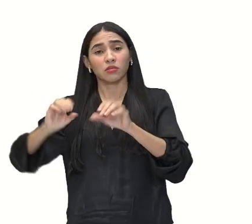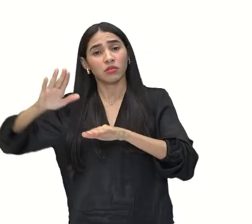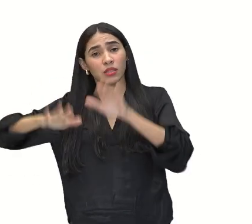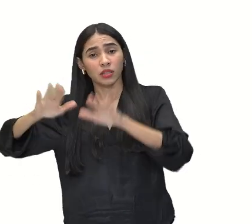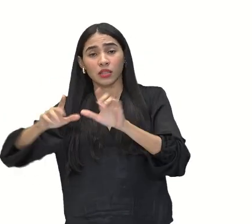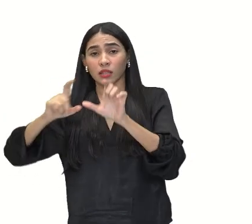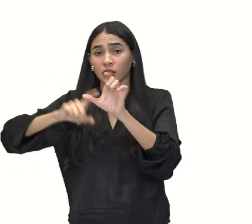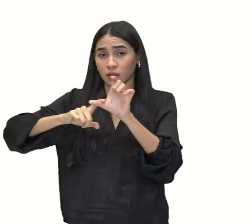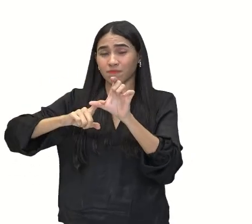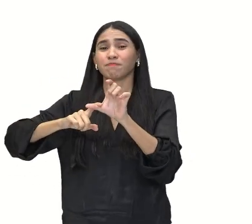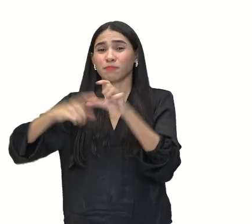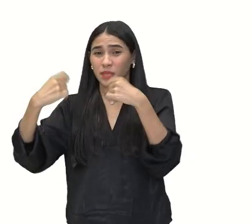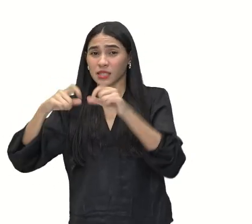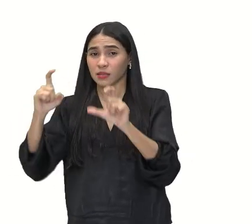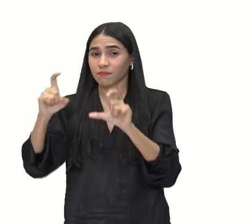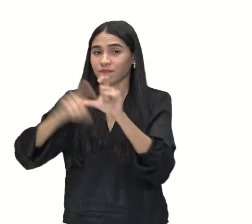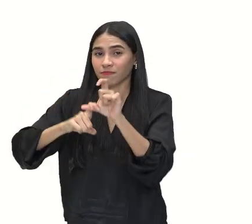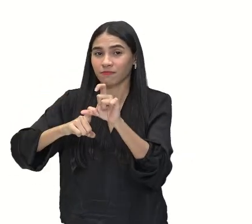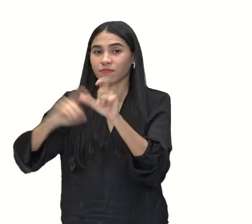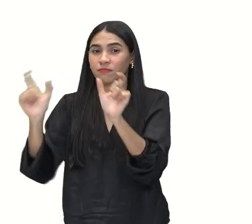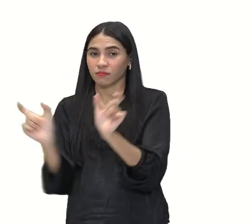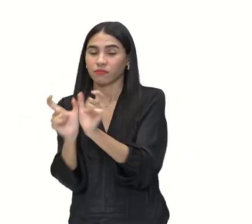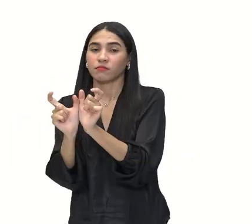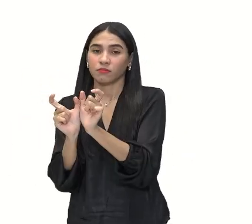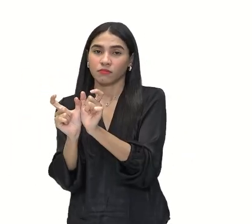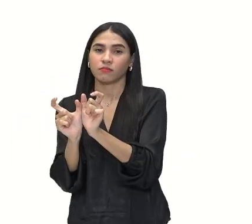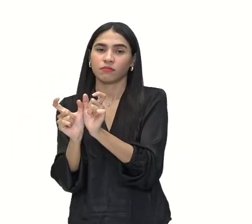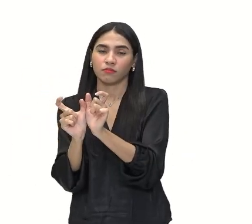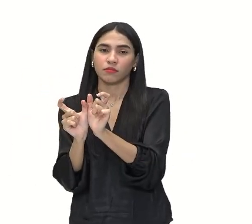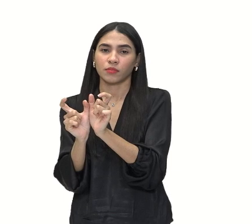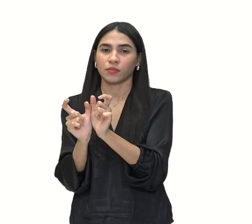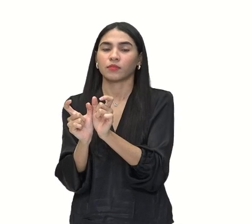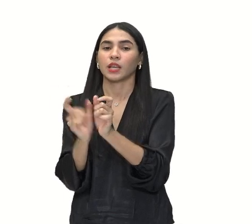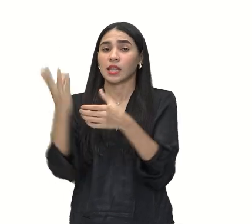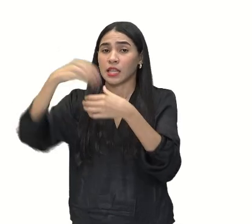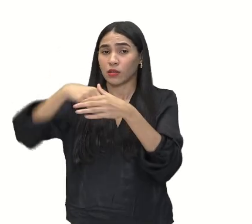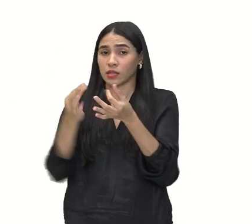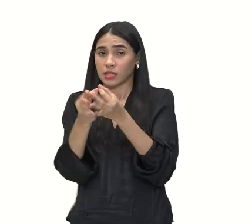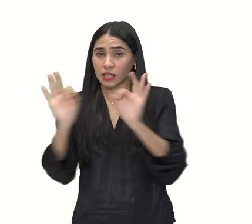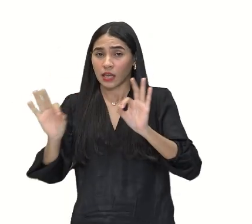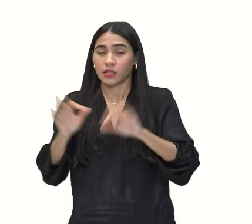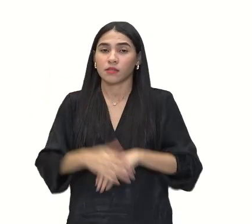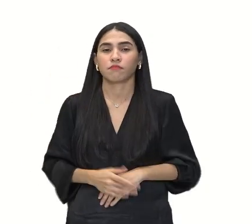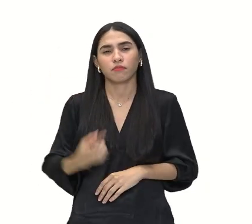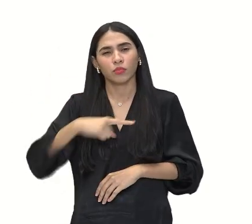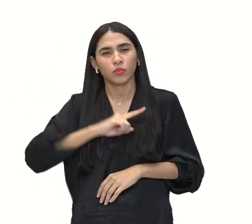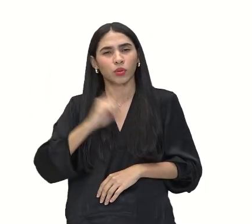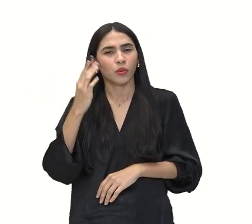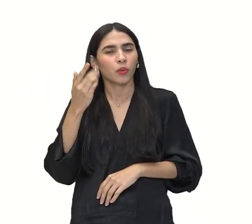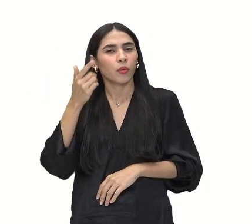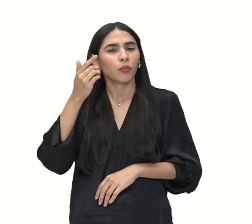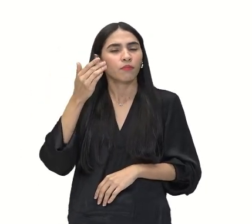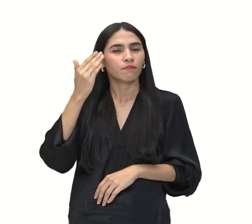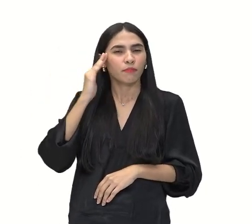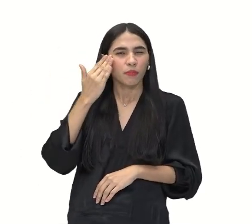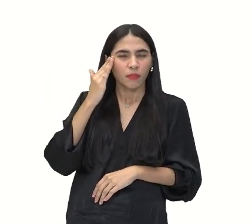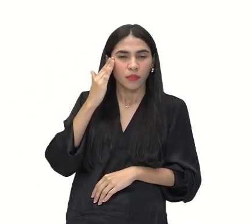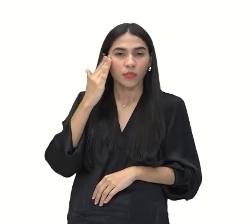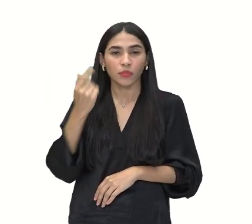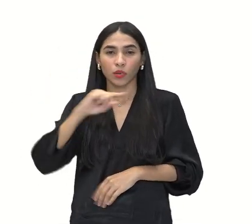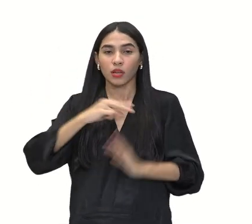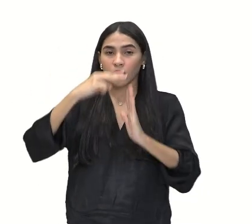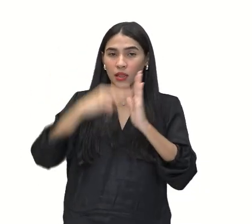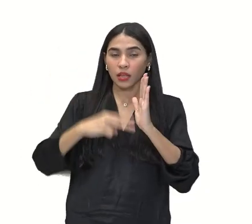uma das outras e dependentes do ponto de vista sintático. Para que a gente possa compreender isso, nós vamos ler